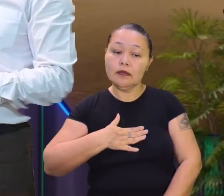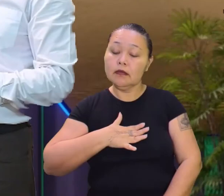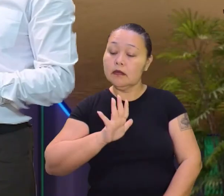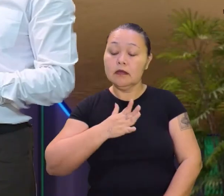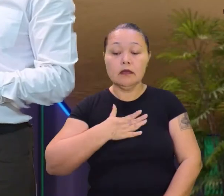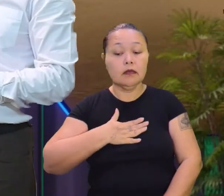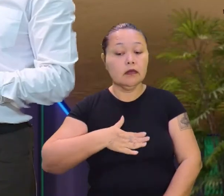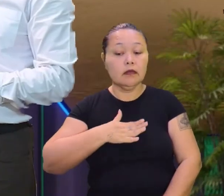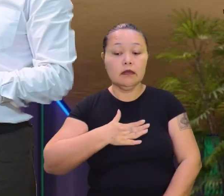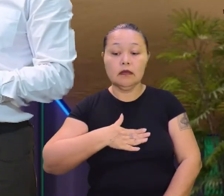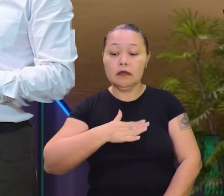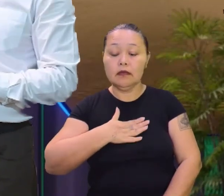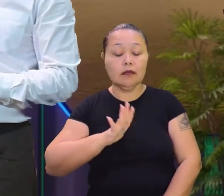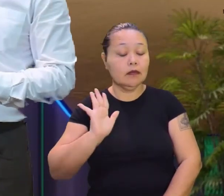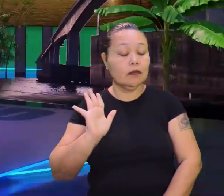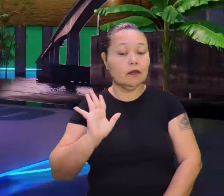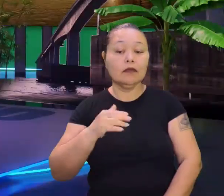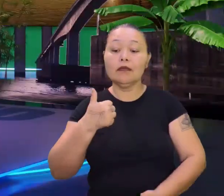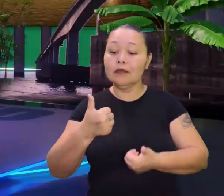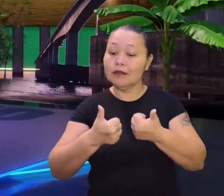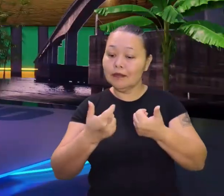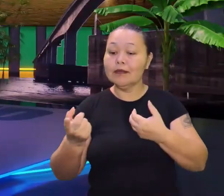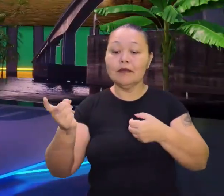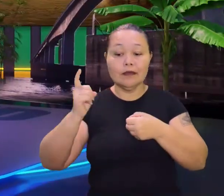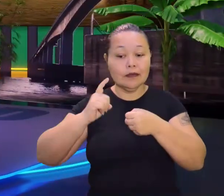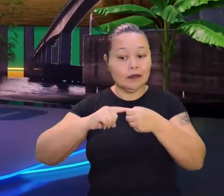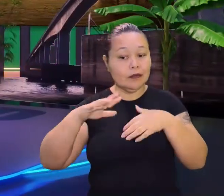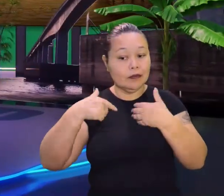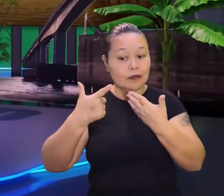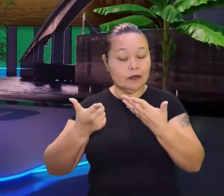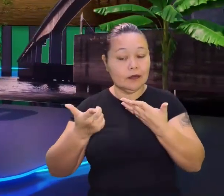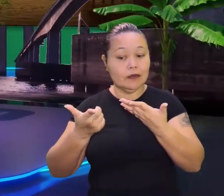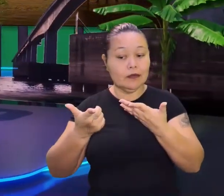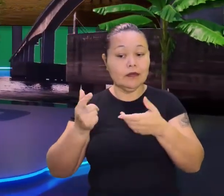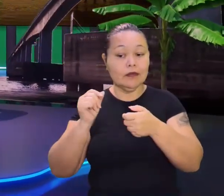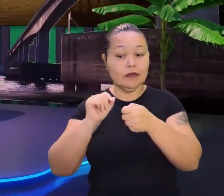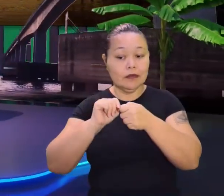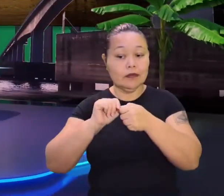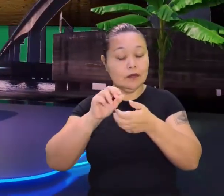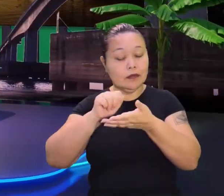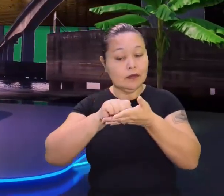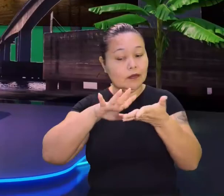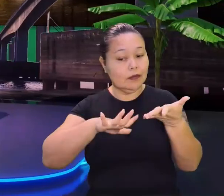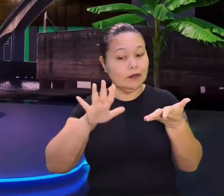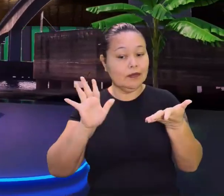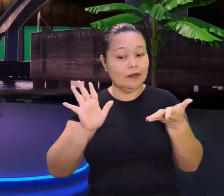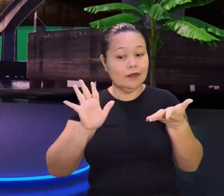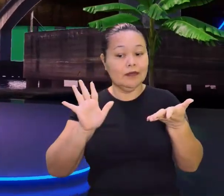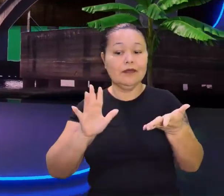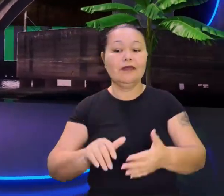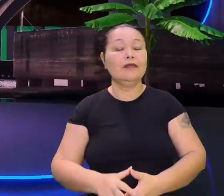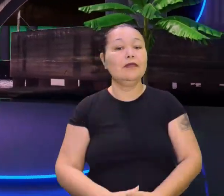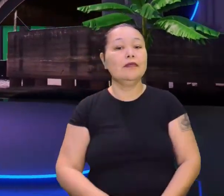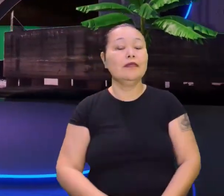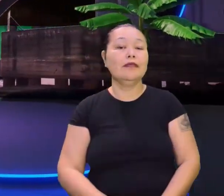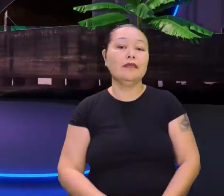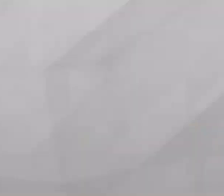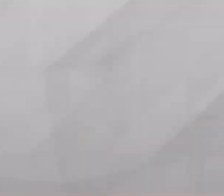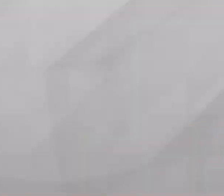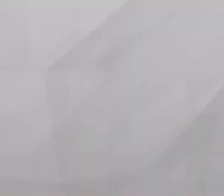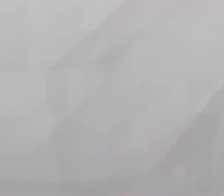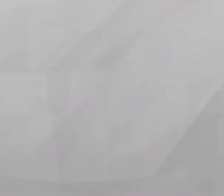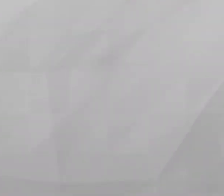observação? Tranquilo. Tranquilo? Beleza? Daqui a pouquinho a gente volta aí com a atividade. Valeu, galera. Até mais. Tchau.